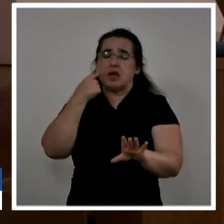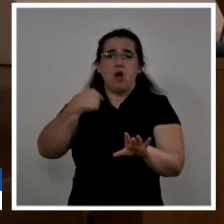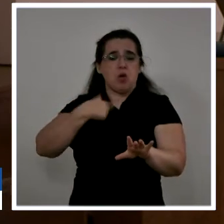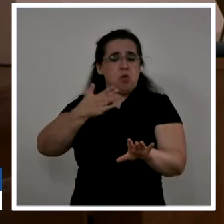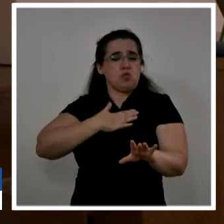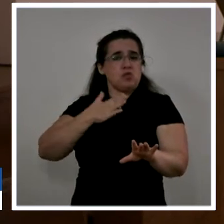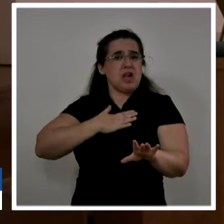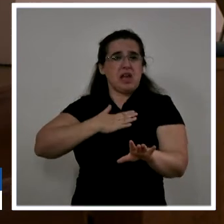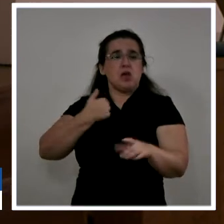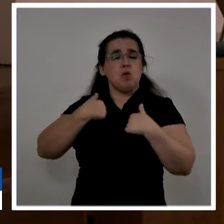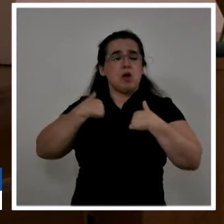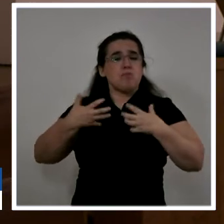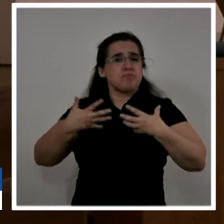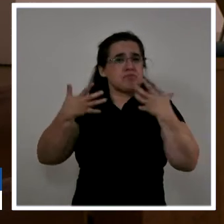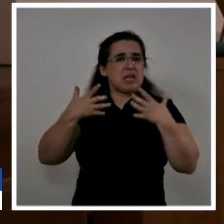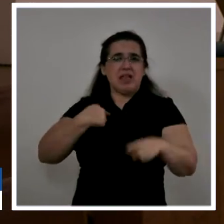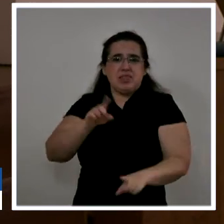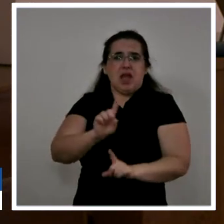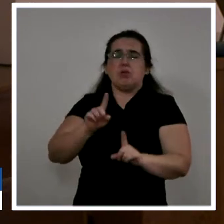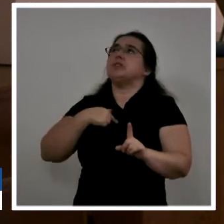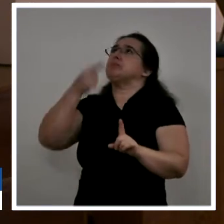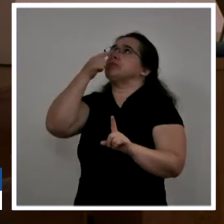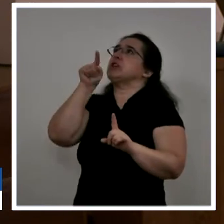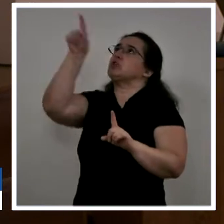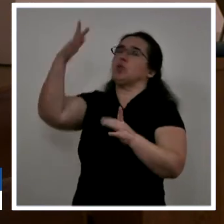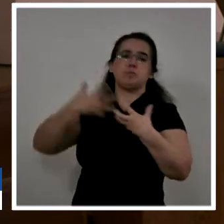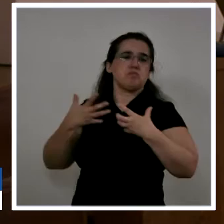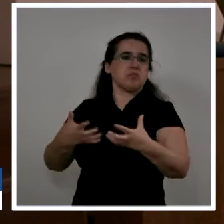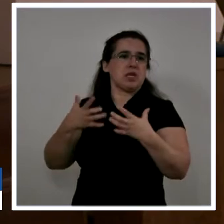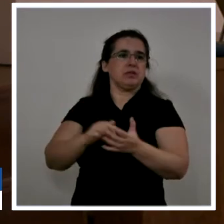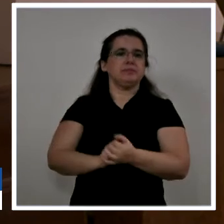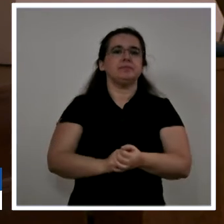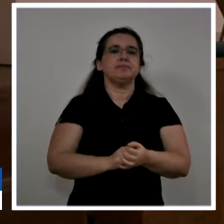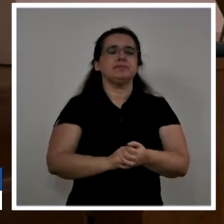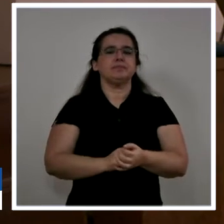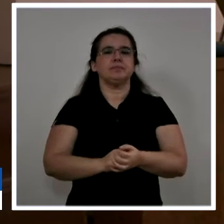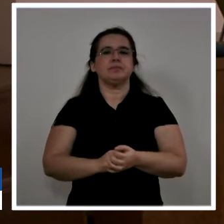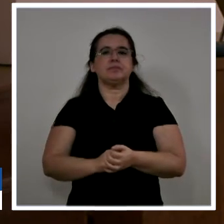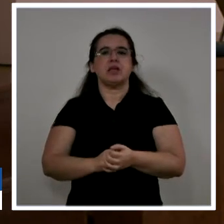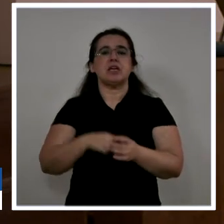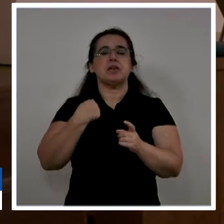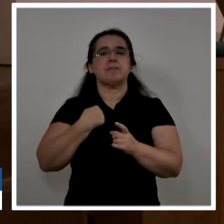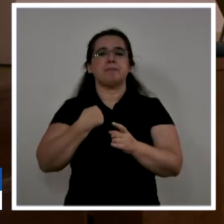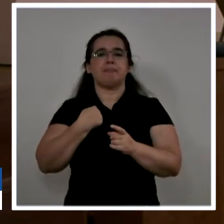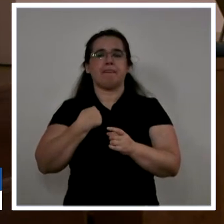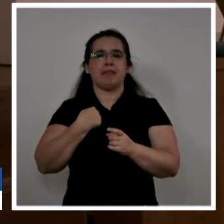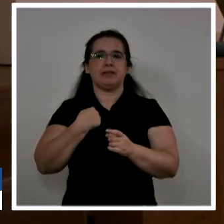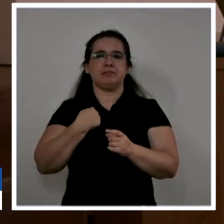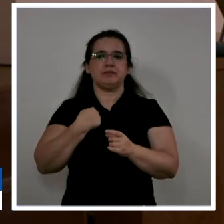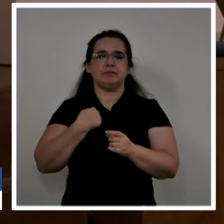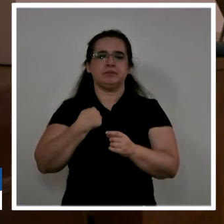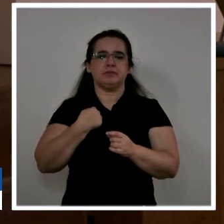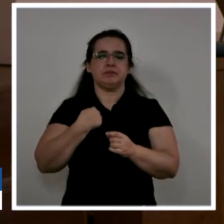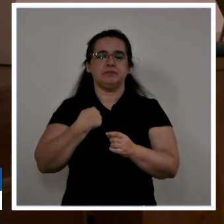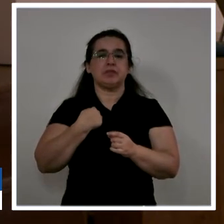Then he came and found them sleeping and said to Peter, "Simon, are you sleeping? Could you not watch one